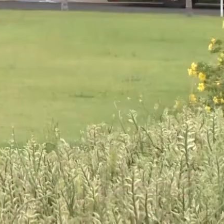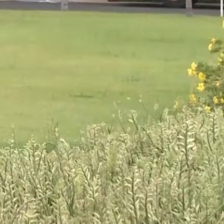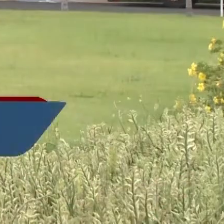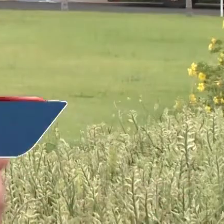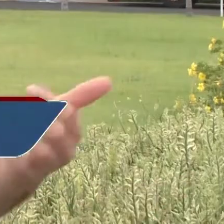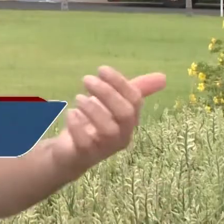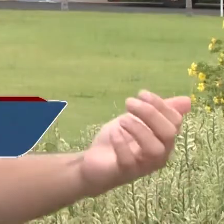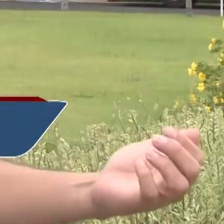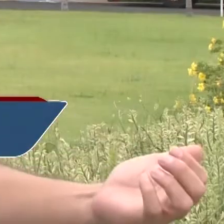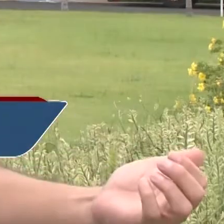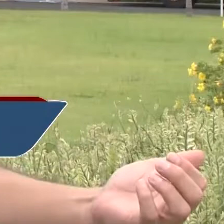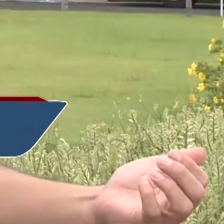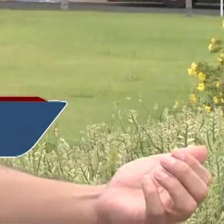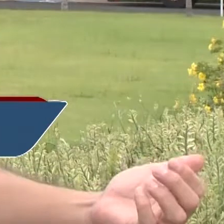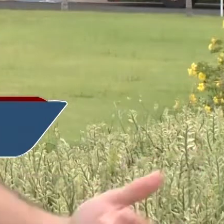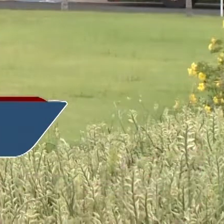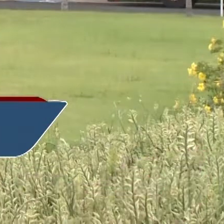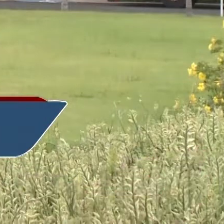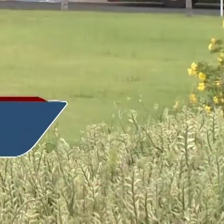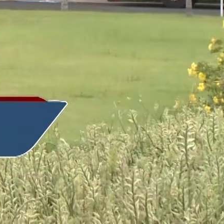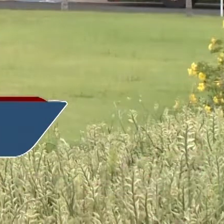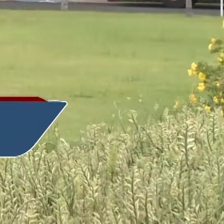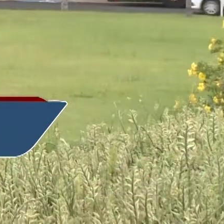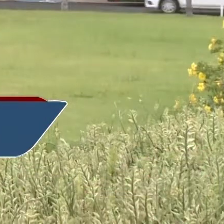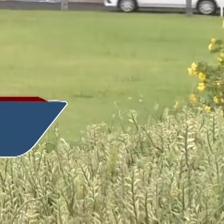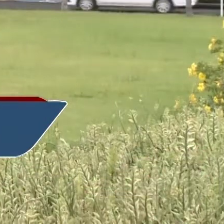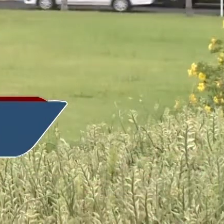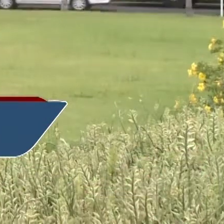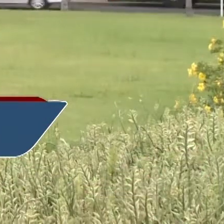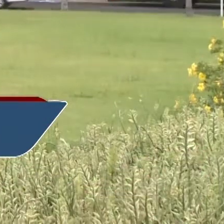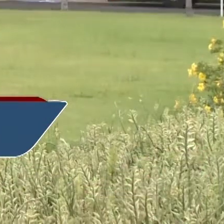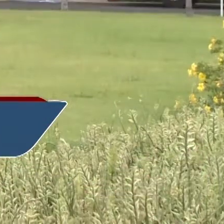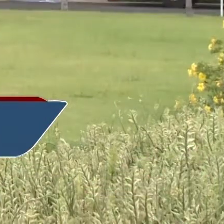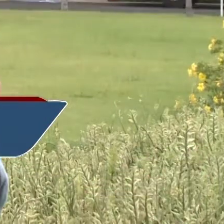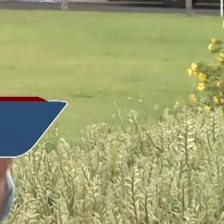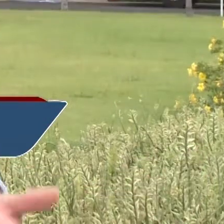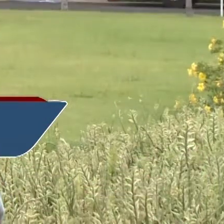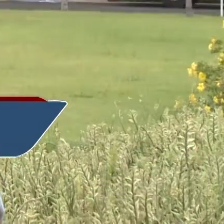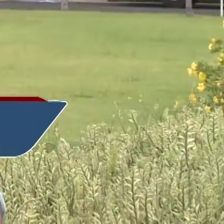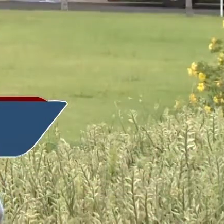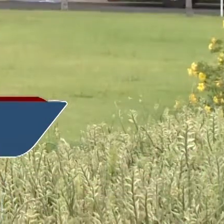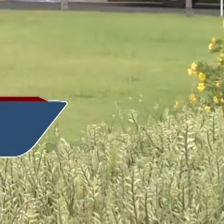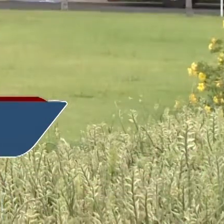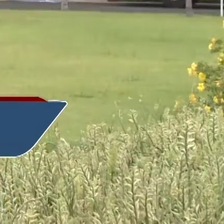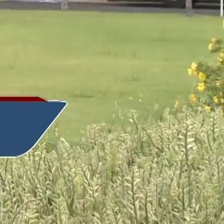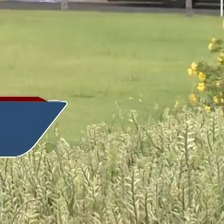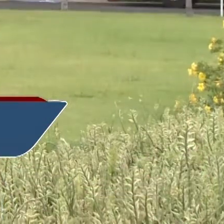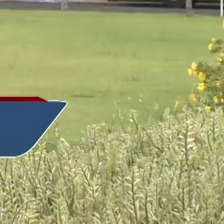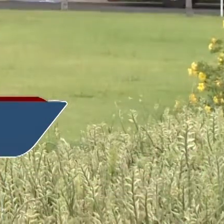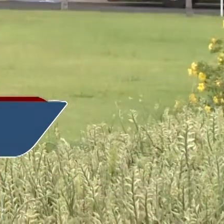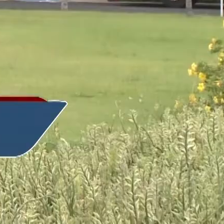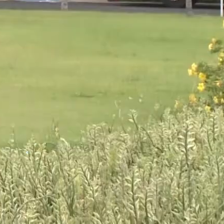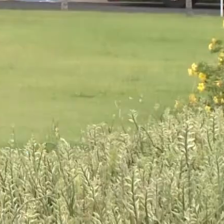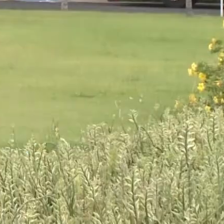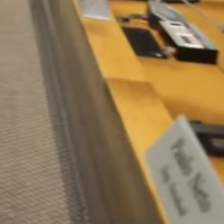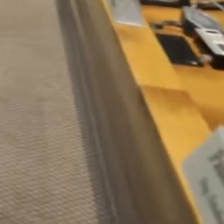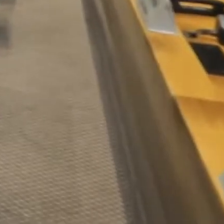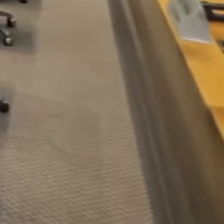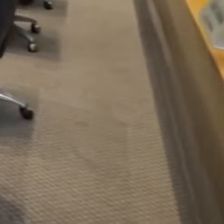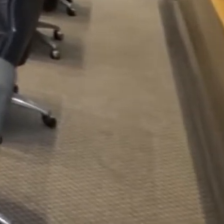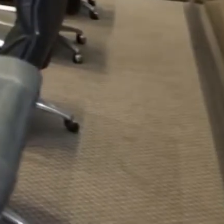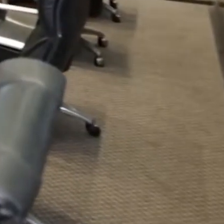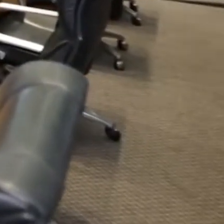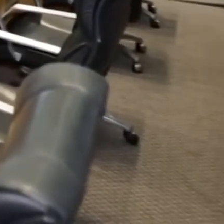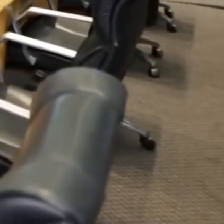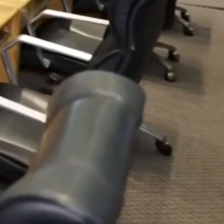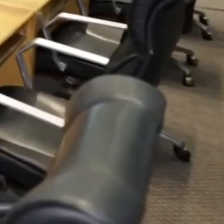programação é planejada aqui no Complexo de Comunicação da Assembleia Legislativa do Maranhão e começou a ser exibida no dia 27 de outubro. É